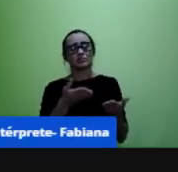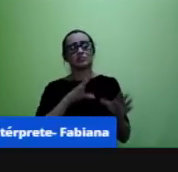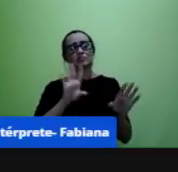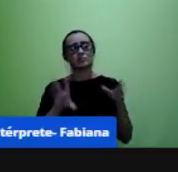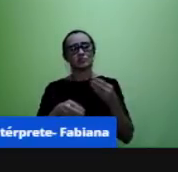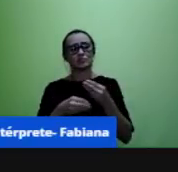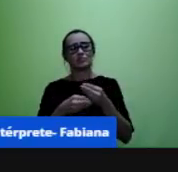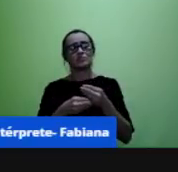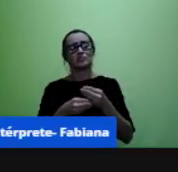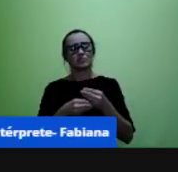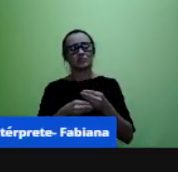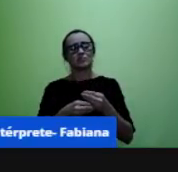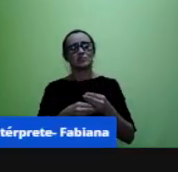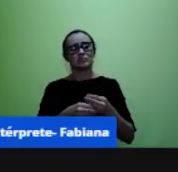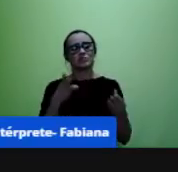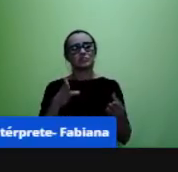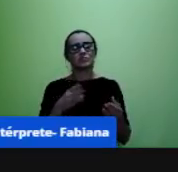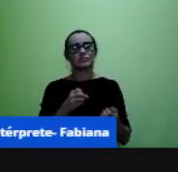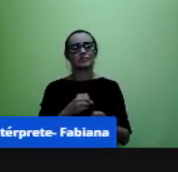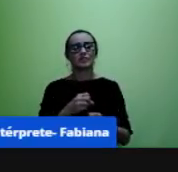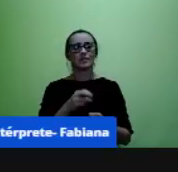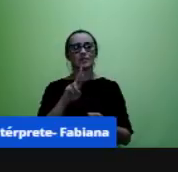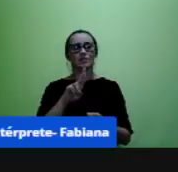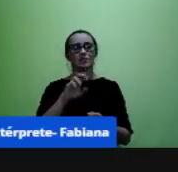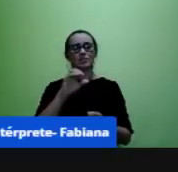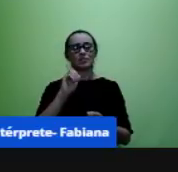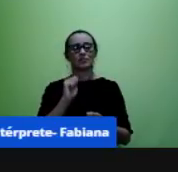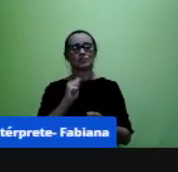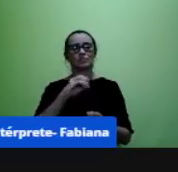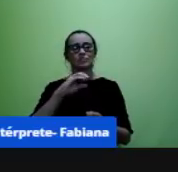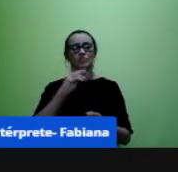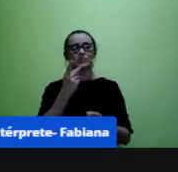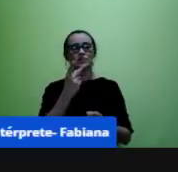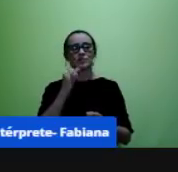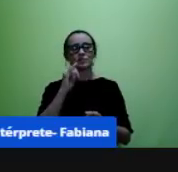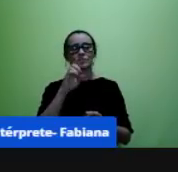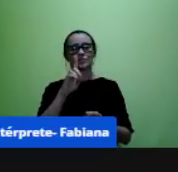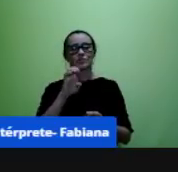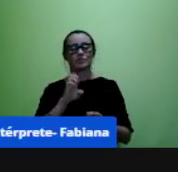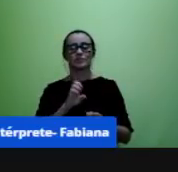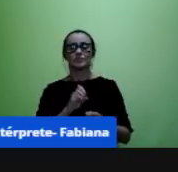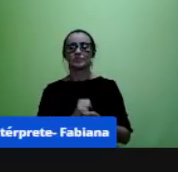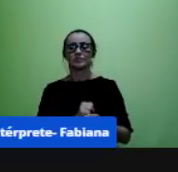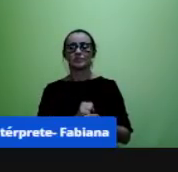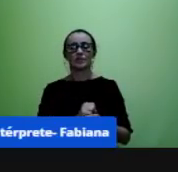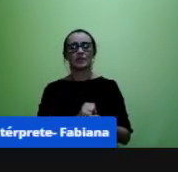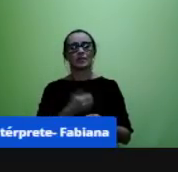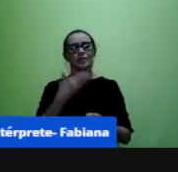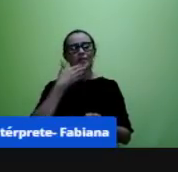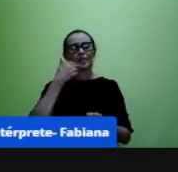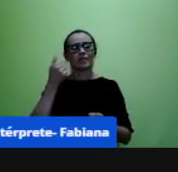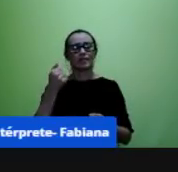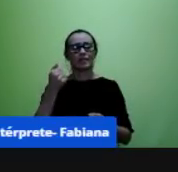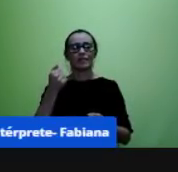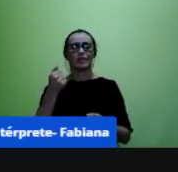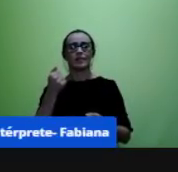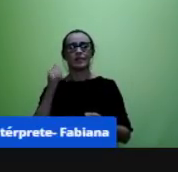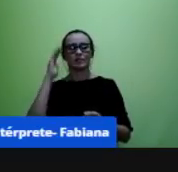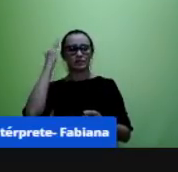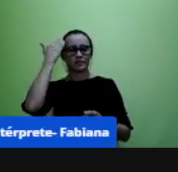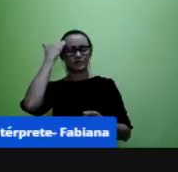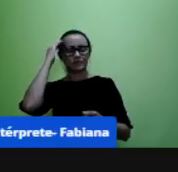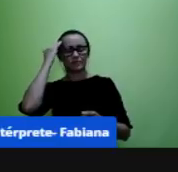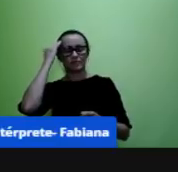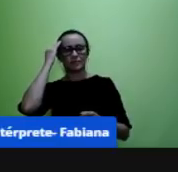Rachid. Enfim, para facilitar o entendimento e para conseguir, né, explorar um pouco